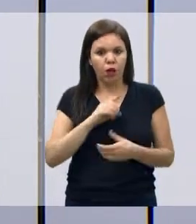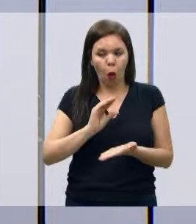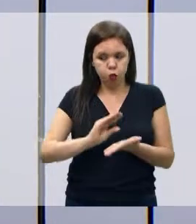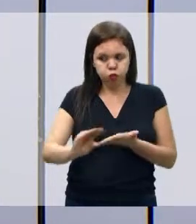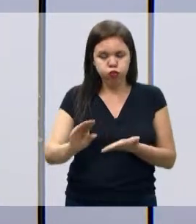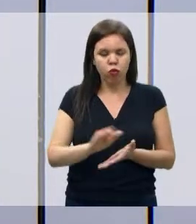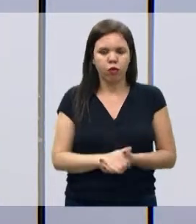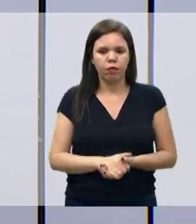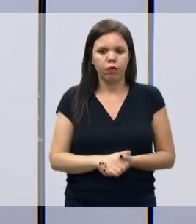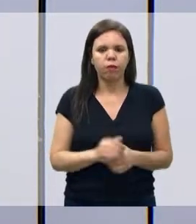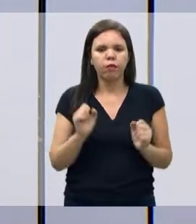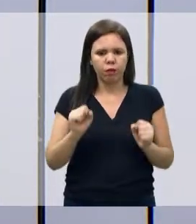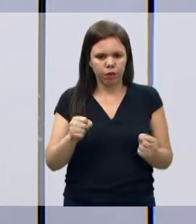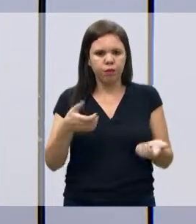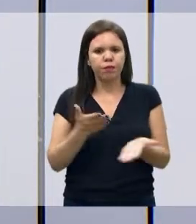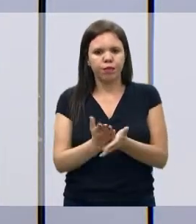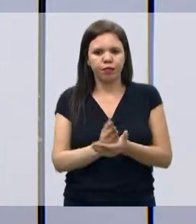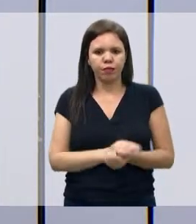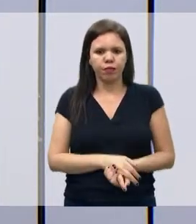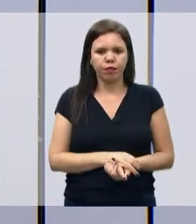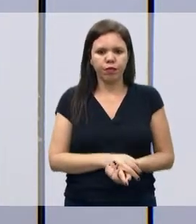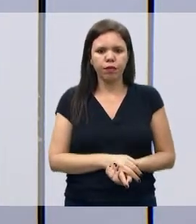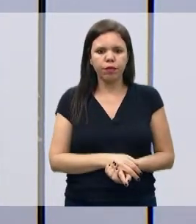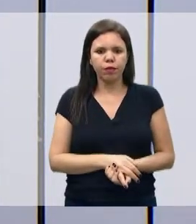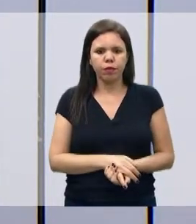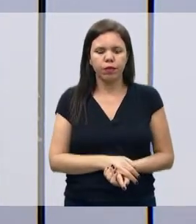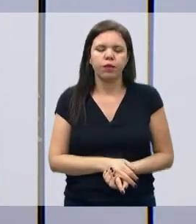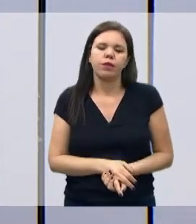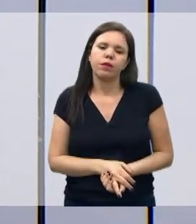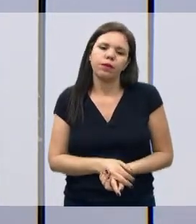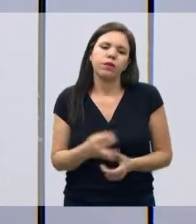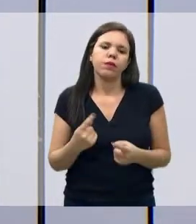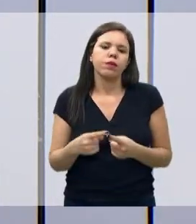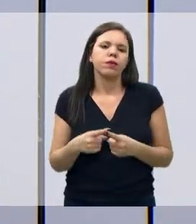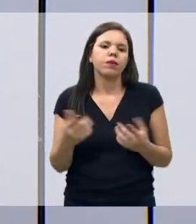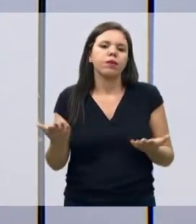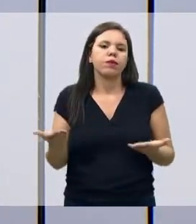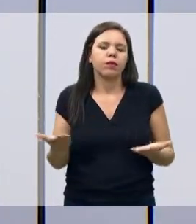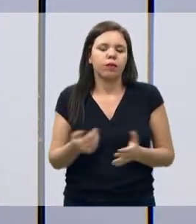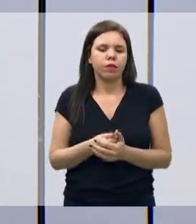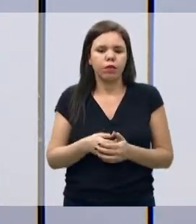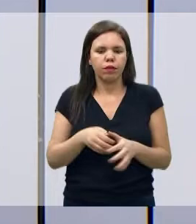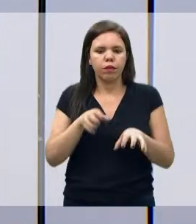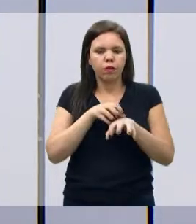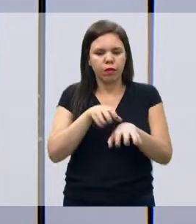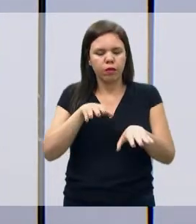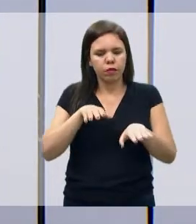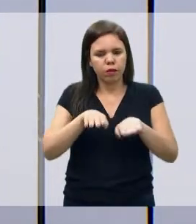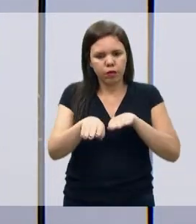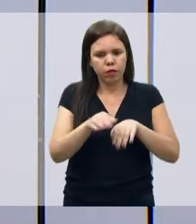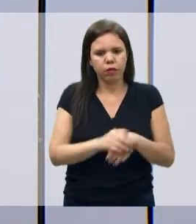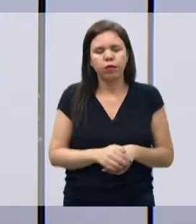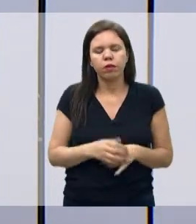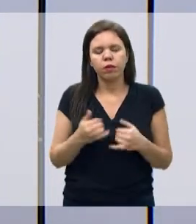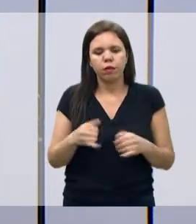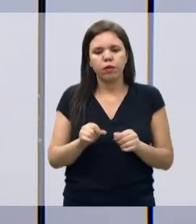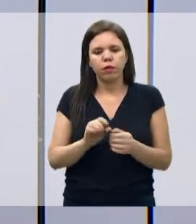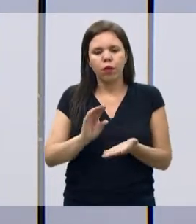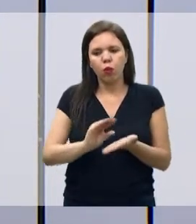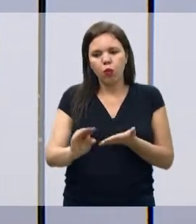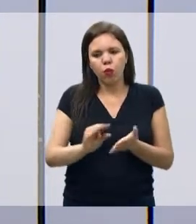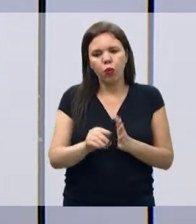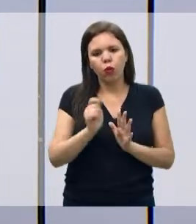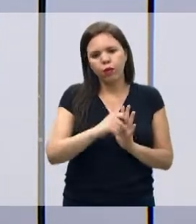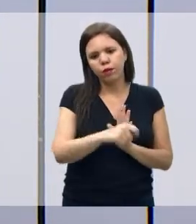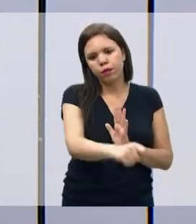verba para poder estar aprovando isso, porque hoje o transporte, ele é uma verba